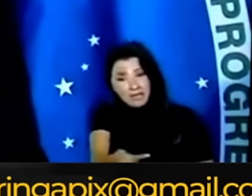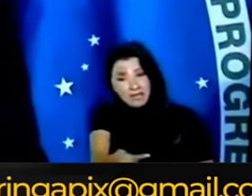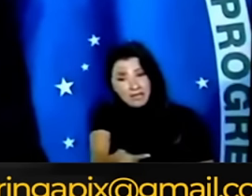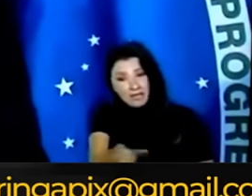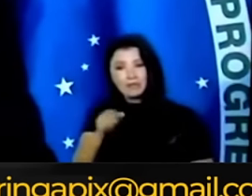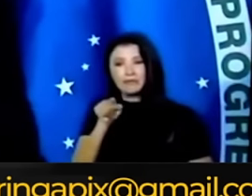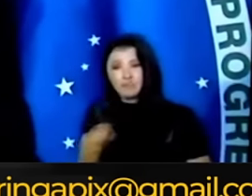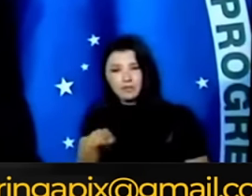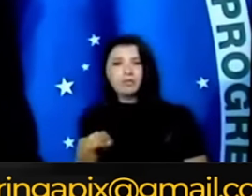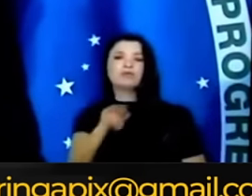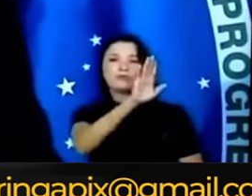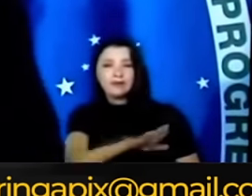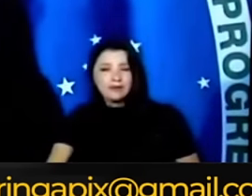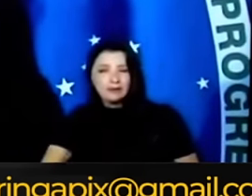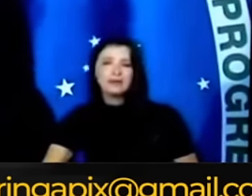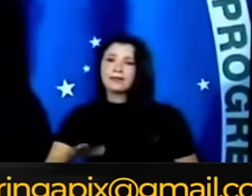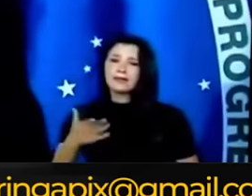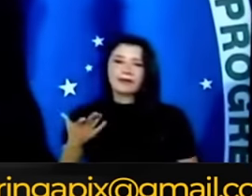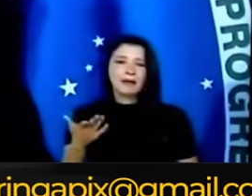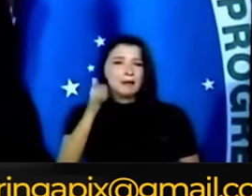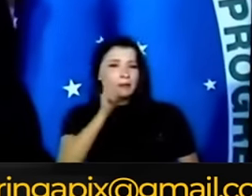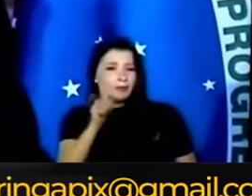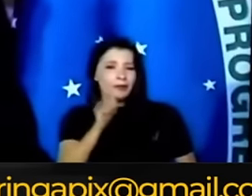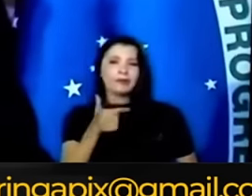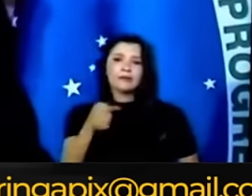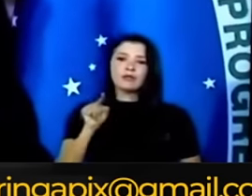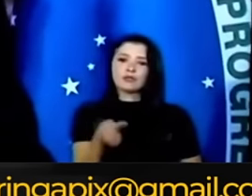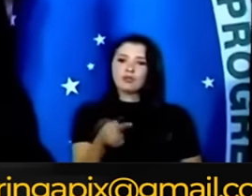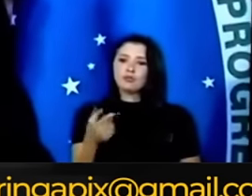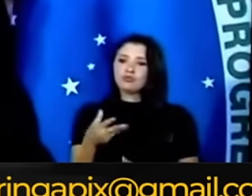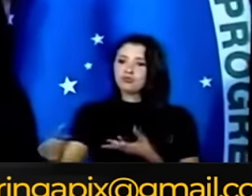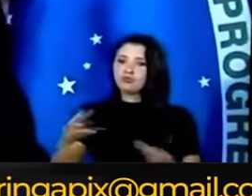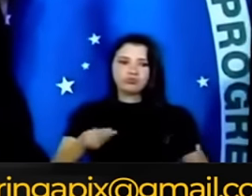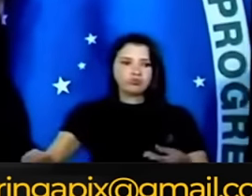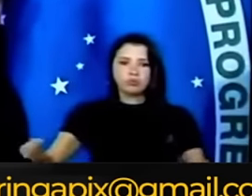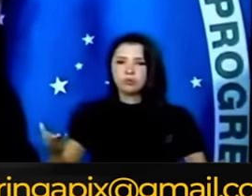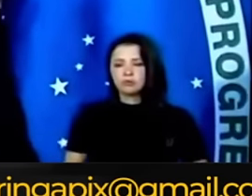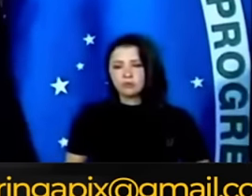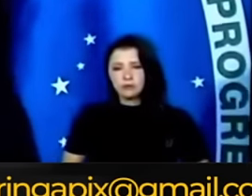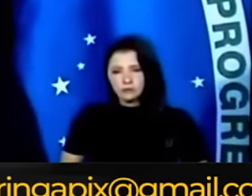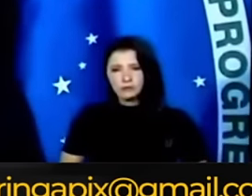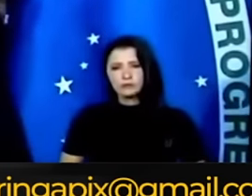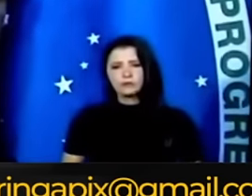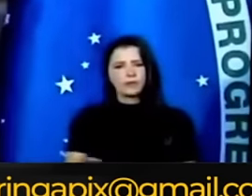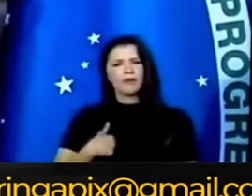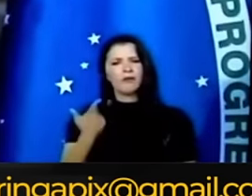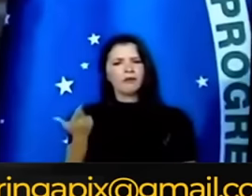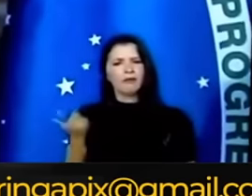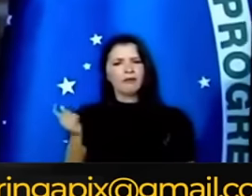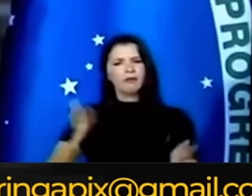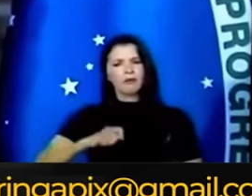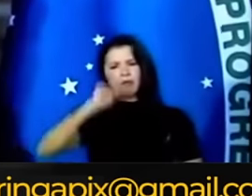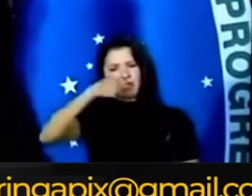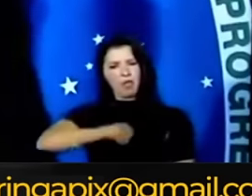verdade crianças e mulheres além de 7000 desaparecidos hum de acordo com ele aí esqueça a minha condição de